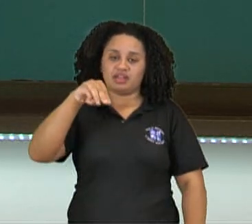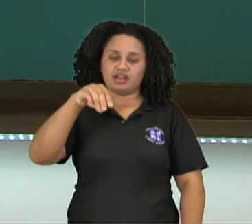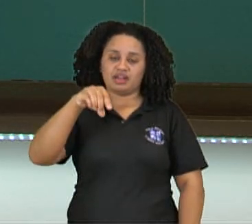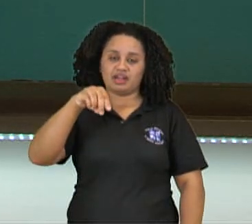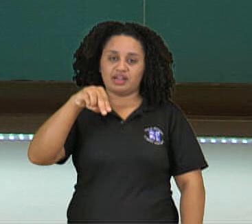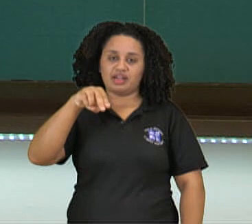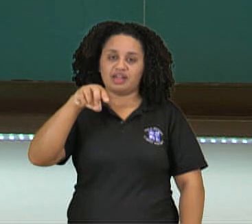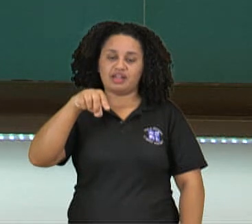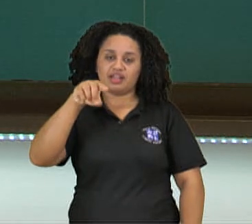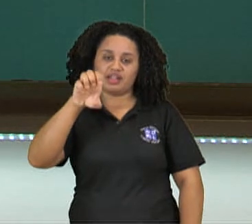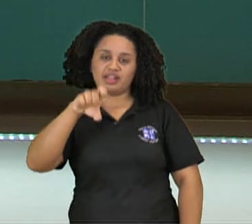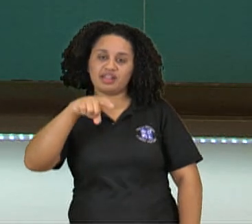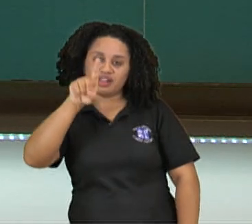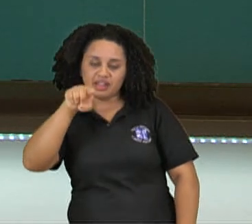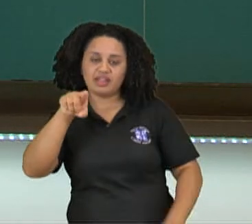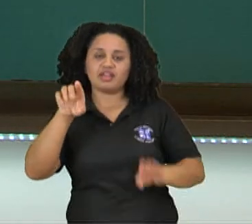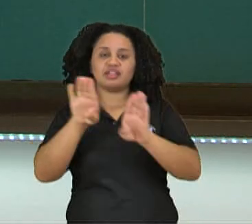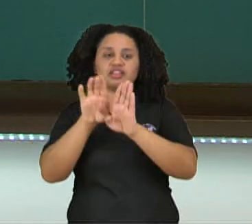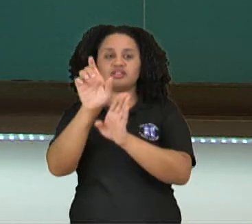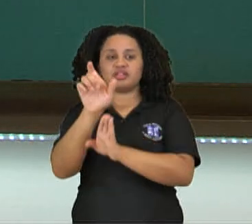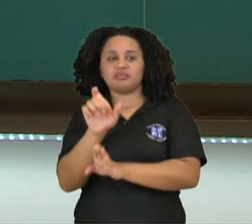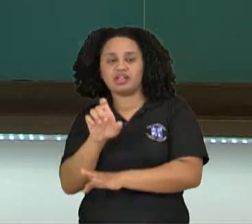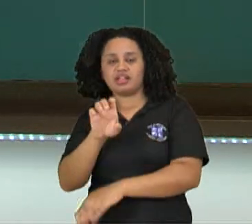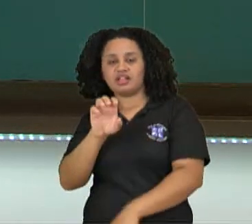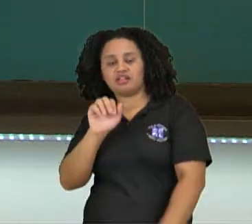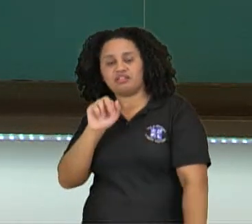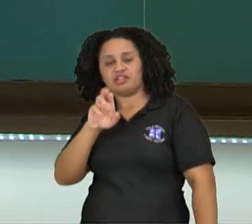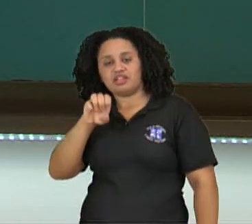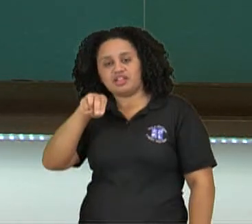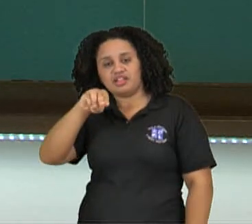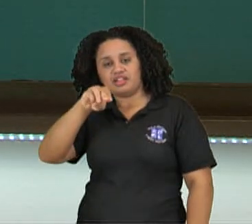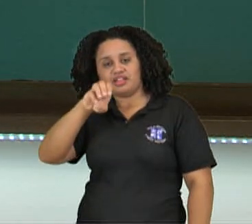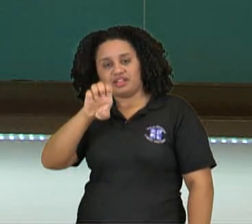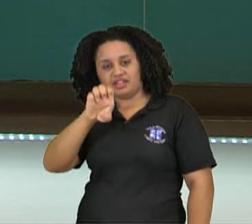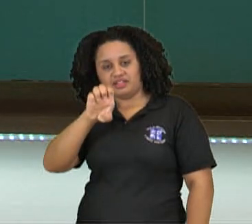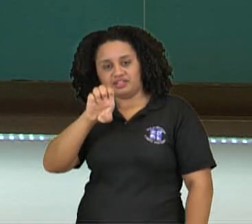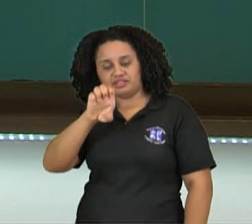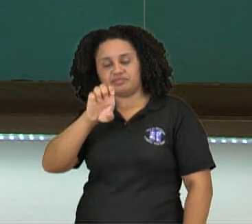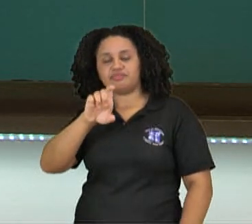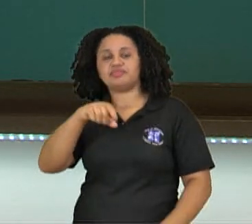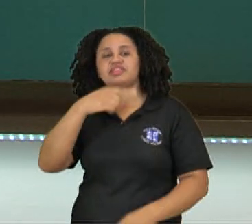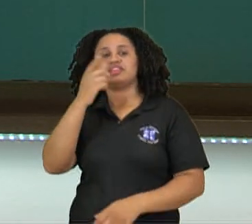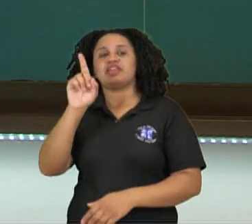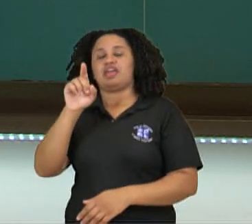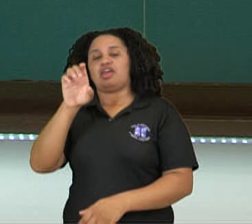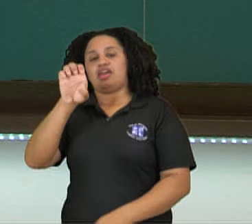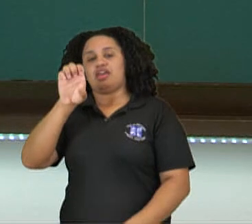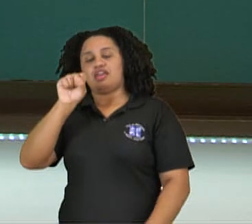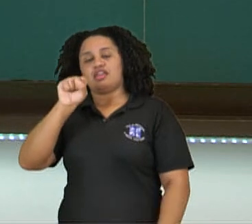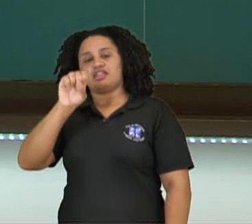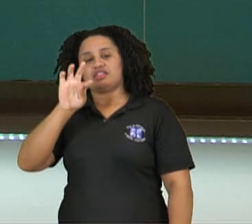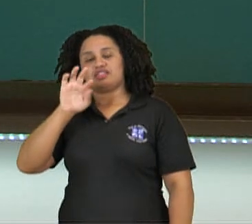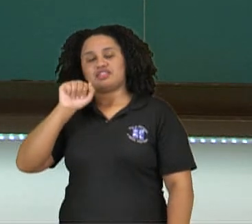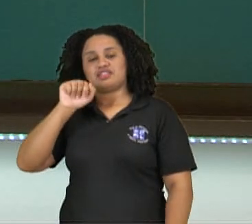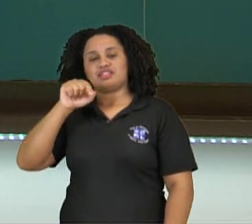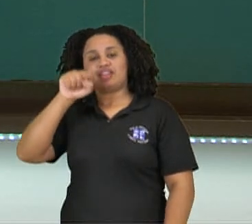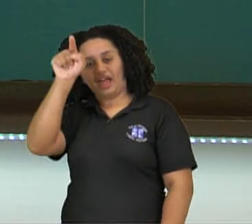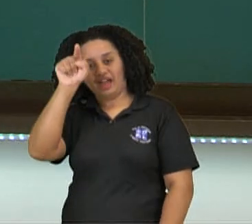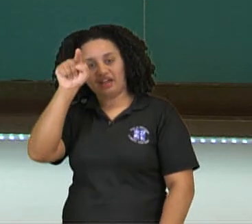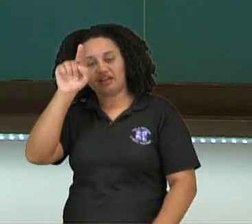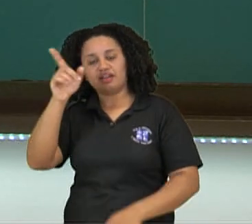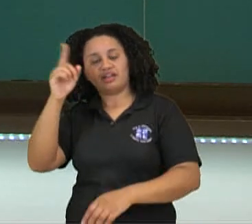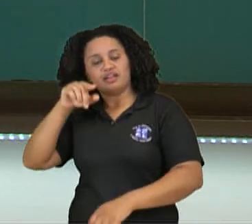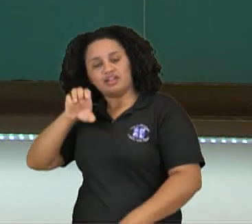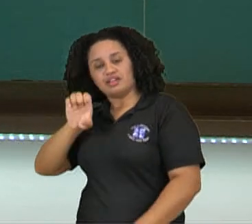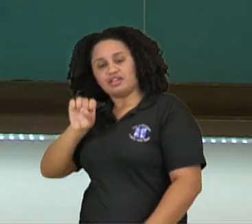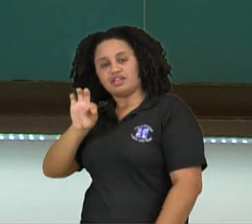E a palavra carne. Temos a palavra está, que é a flexão verbal do verbo estar, e temos a palavra